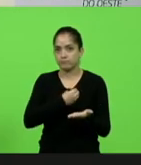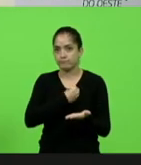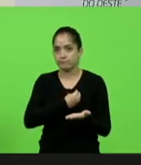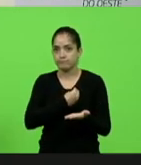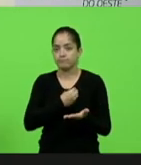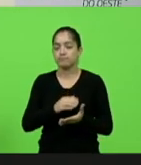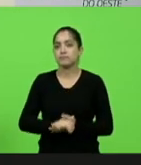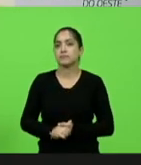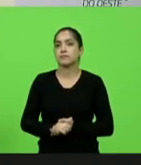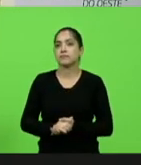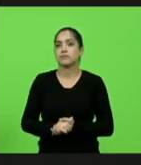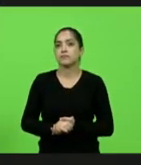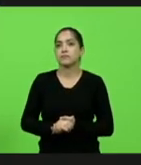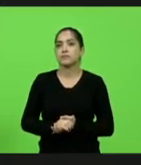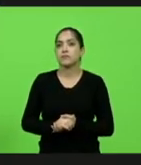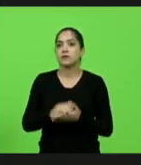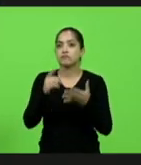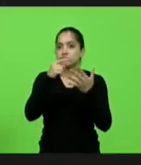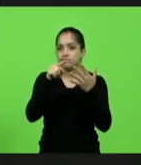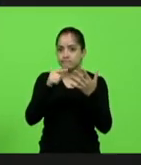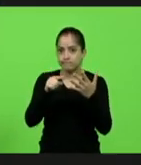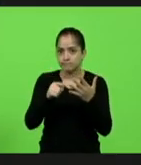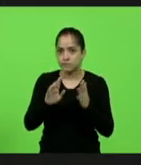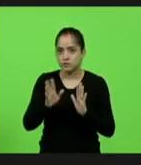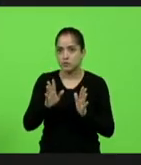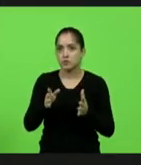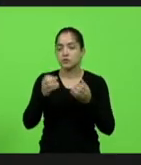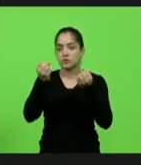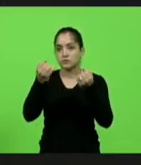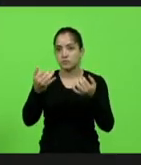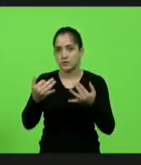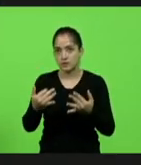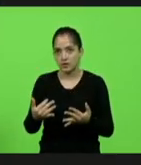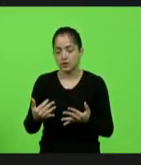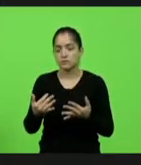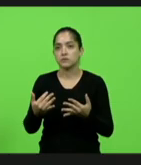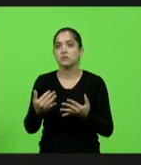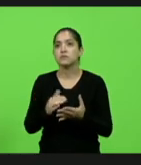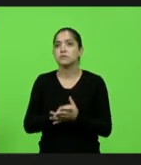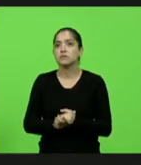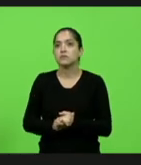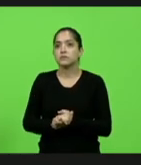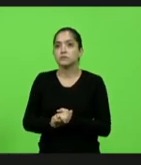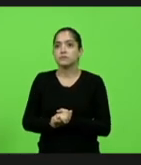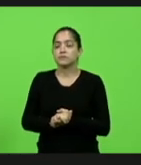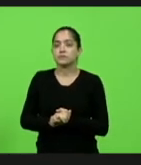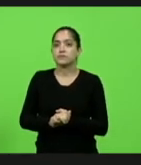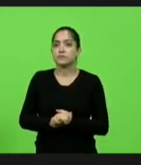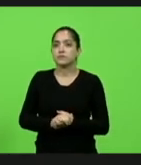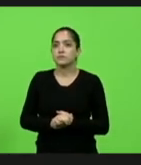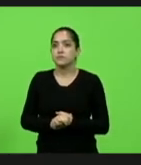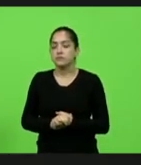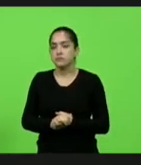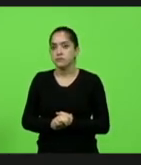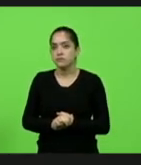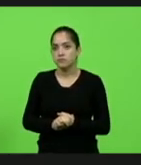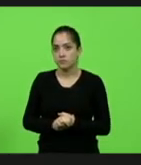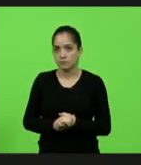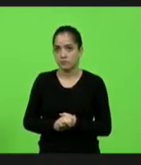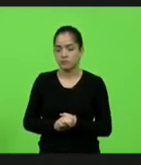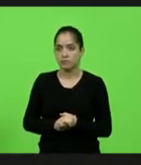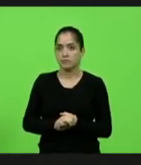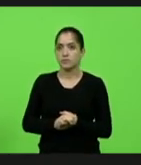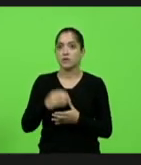apenas acrescentar alguns pontos já colocados pelo Dr. Alexandre na fala precedente, né? Nós entendemos relevante para